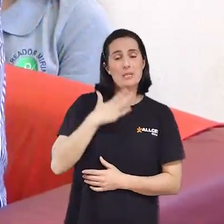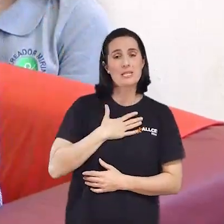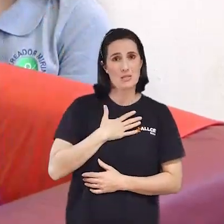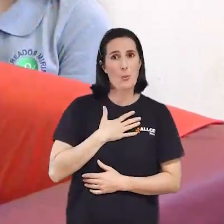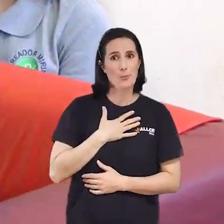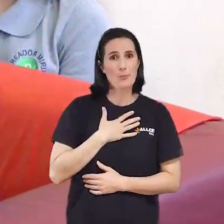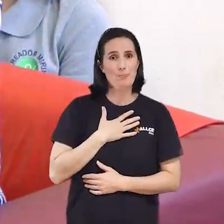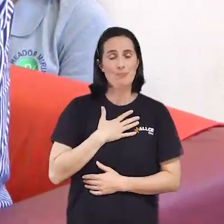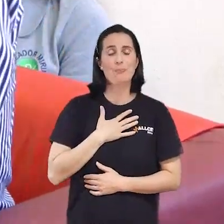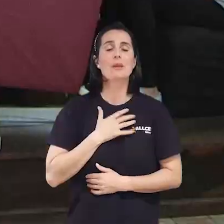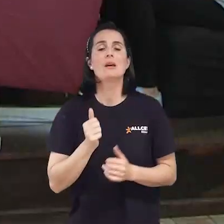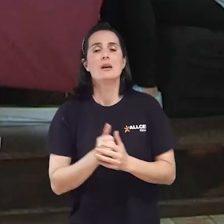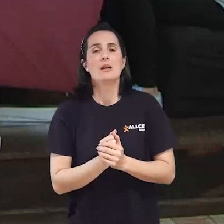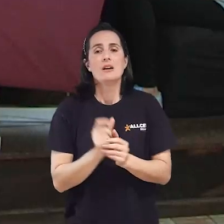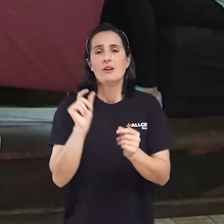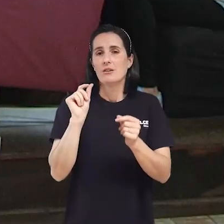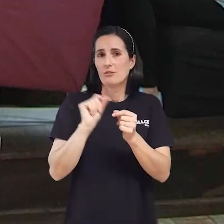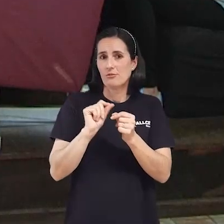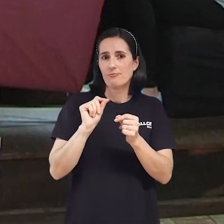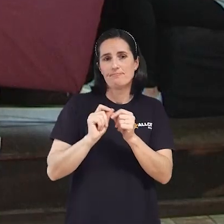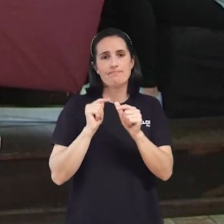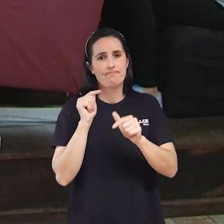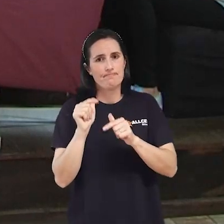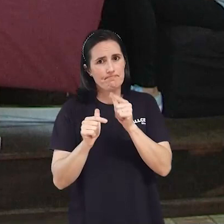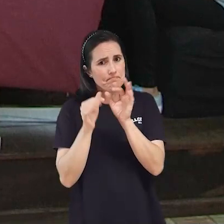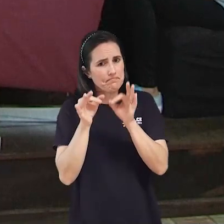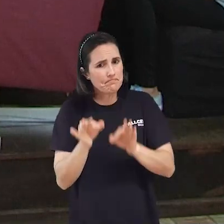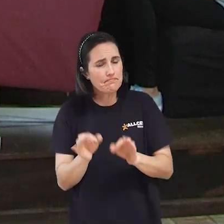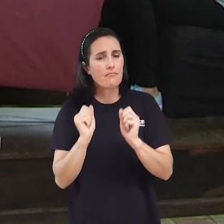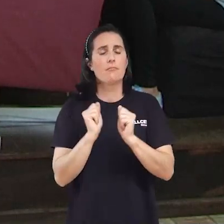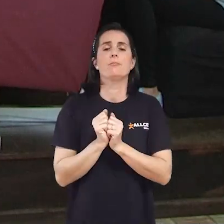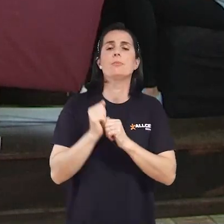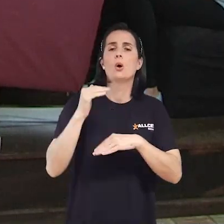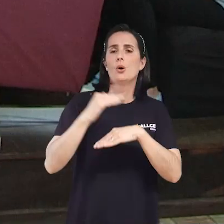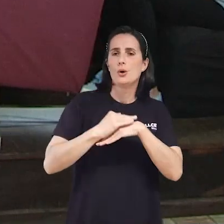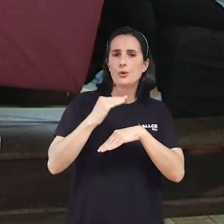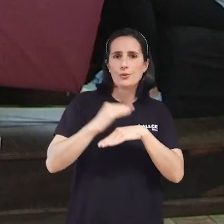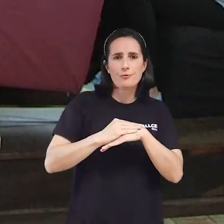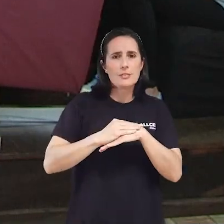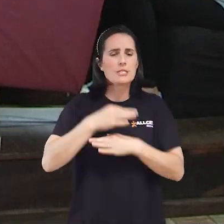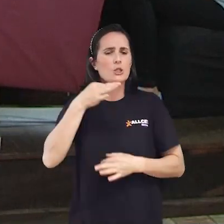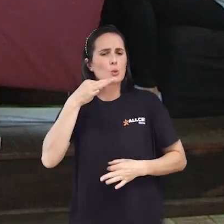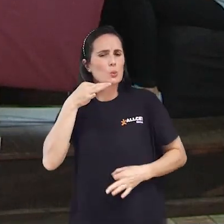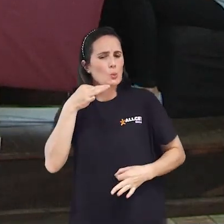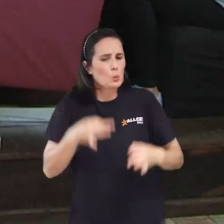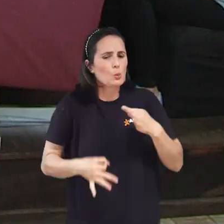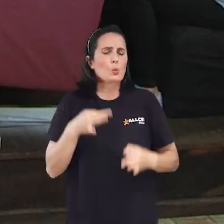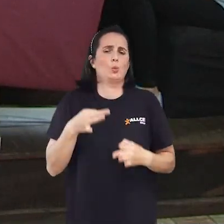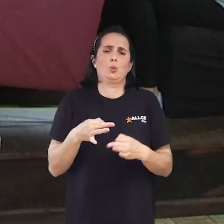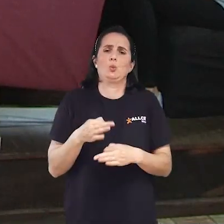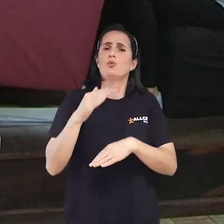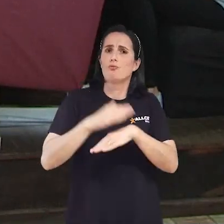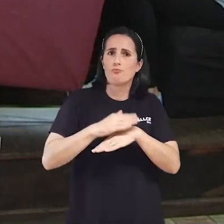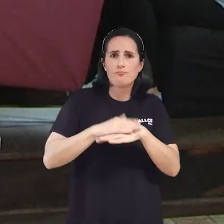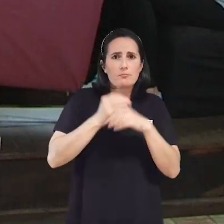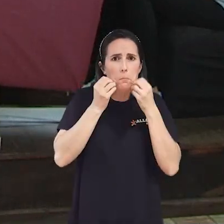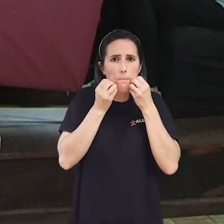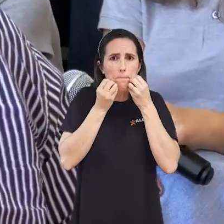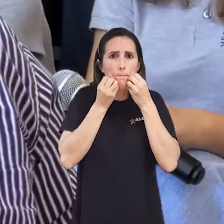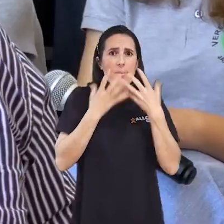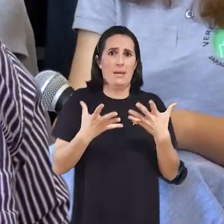um filho de 28 anos. E essa geração, o que é, André? É 14, 15, 12. 16, 12.